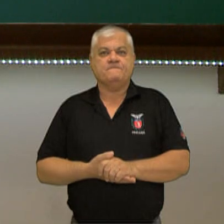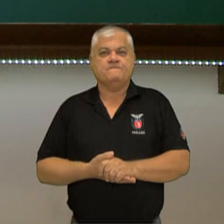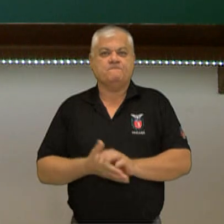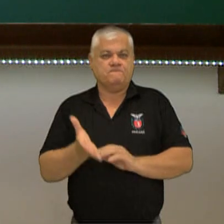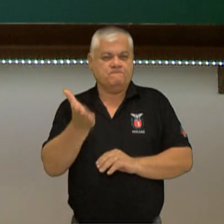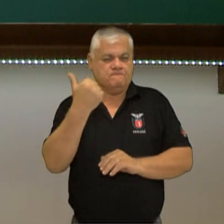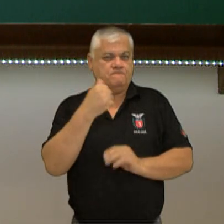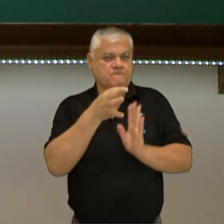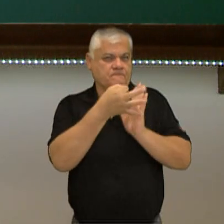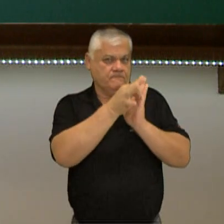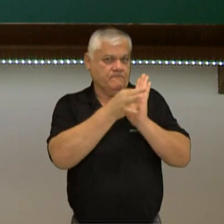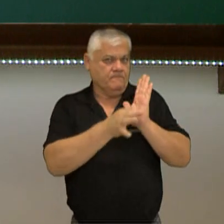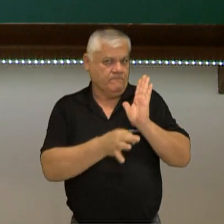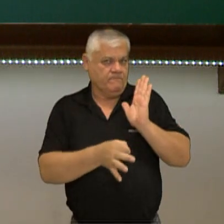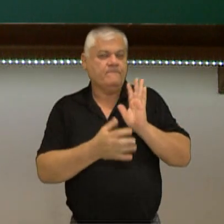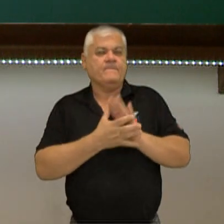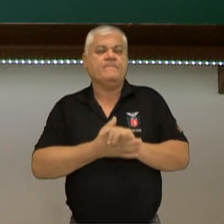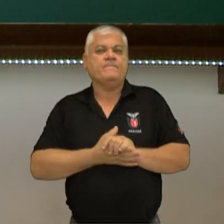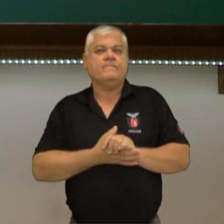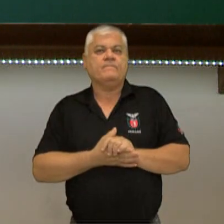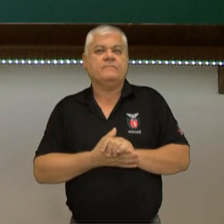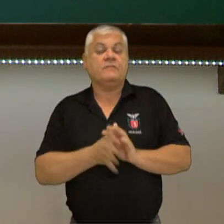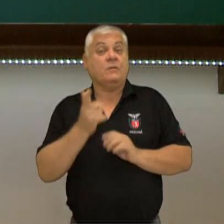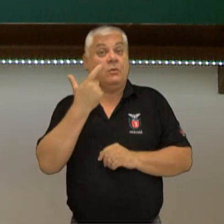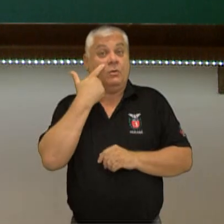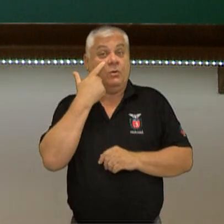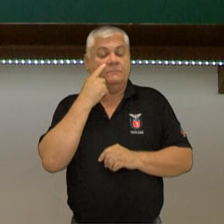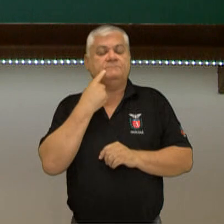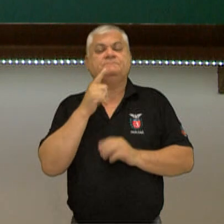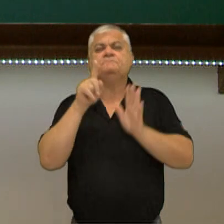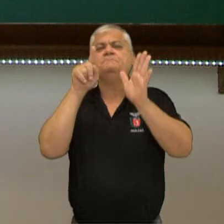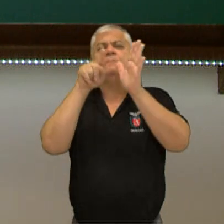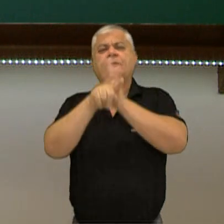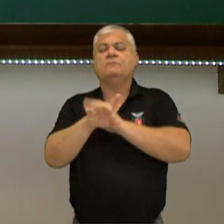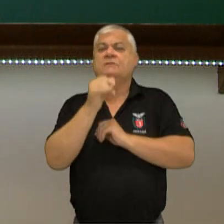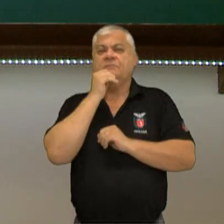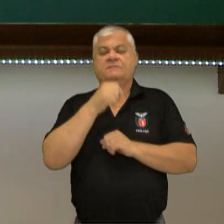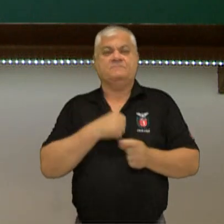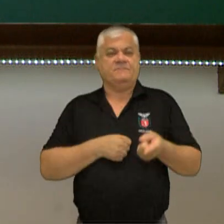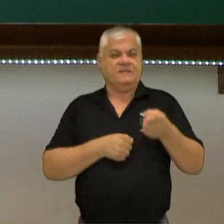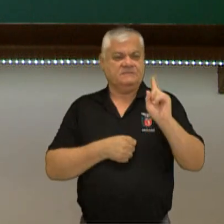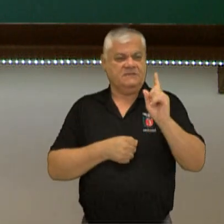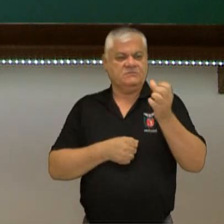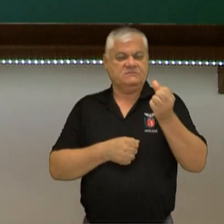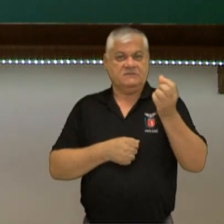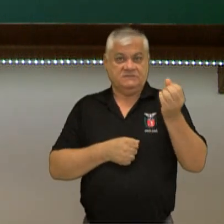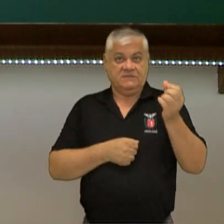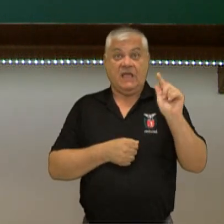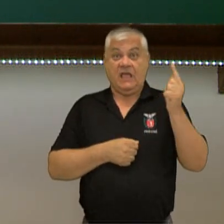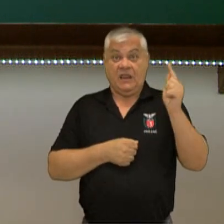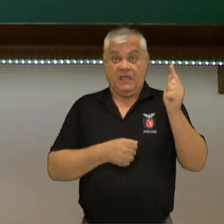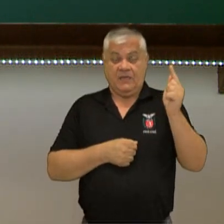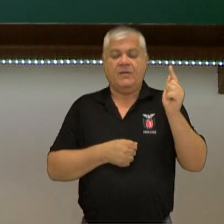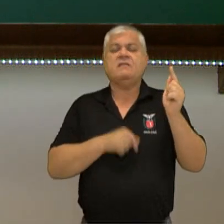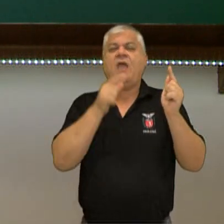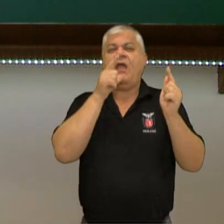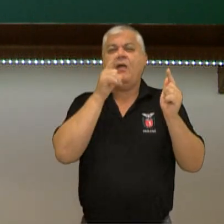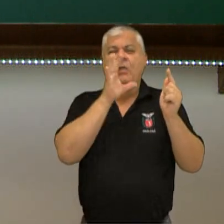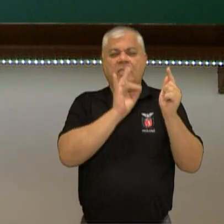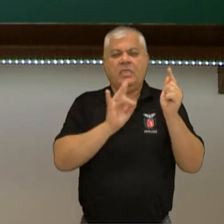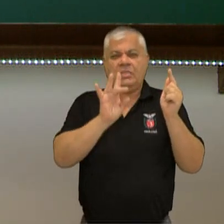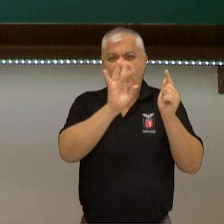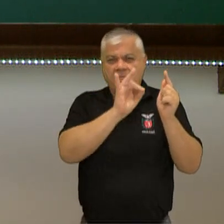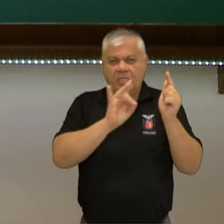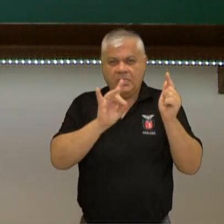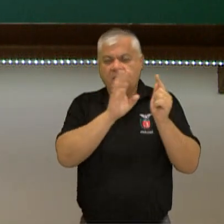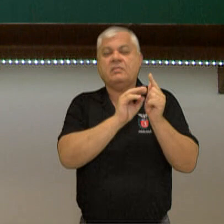Vamos para a correção dessa atividade? Olha só, ele pergunta o seguinte: 160 gramas de uma solução aquosa